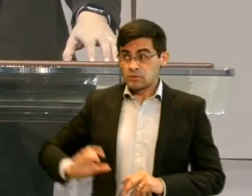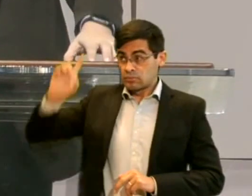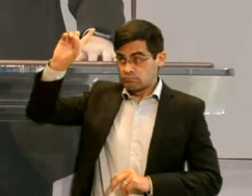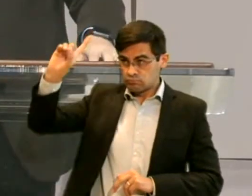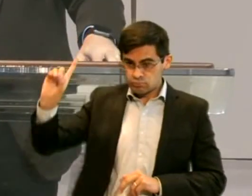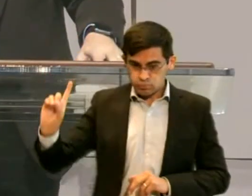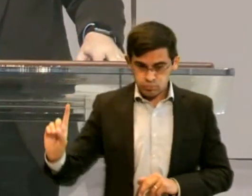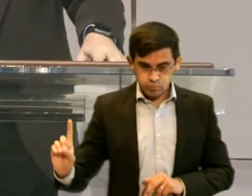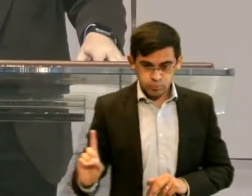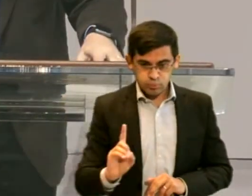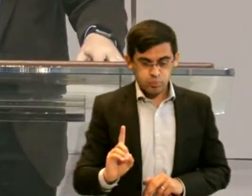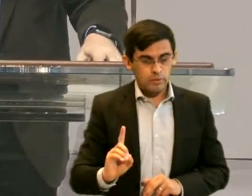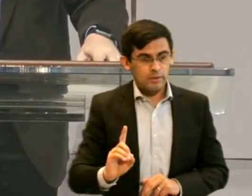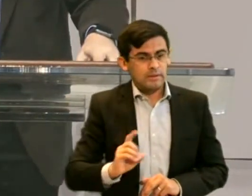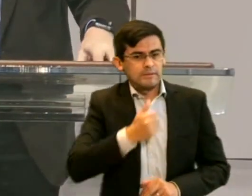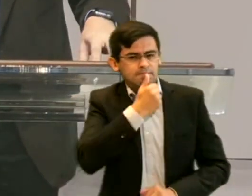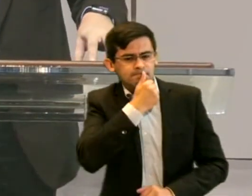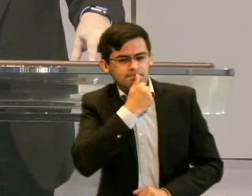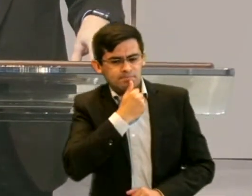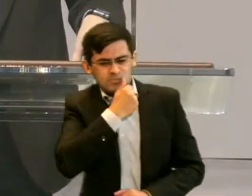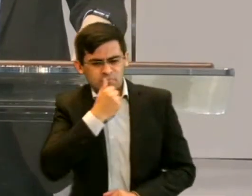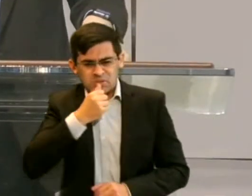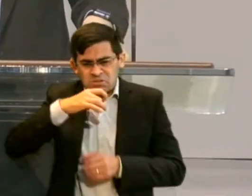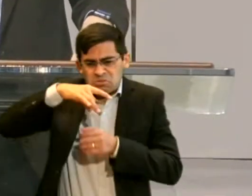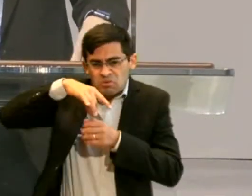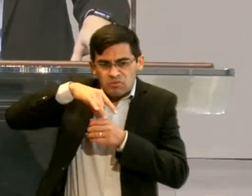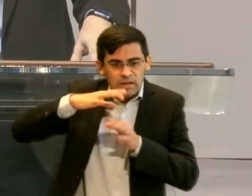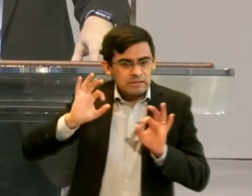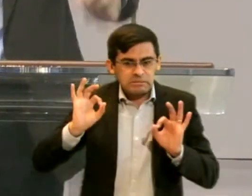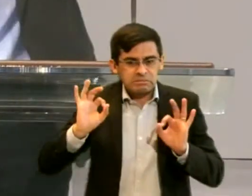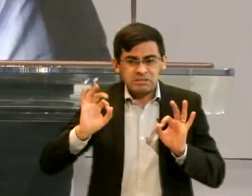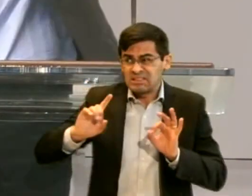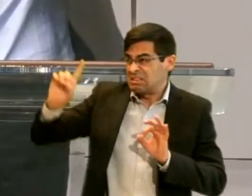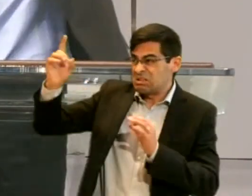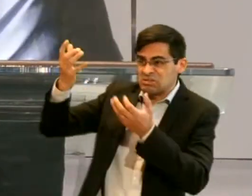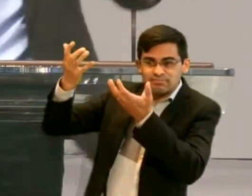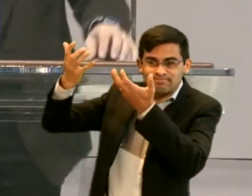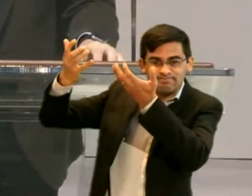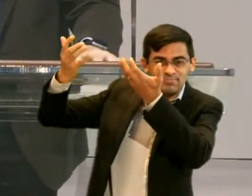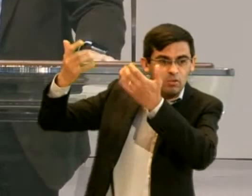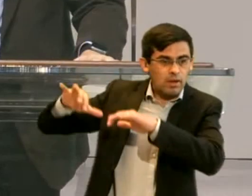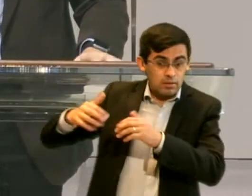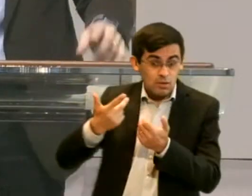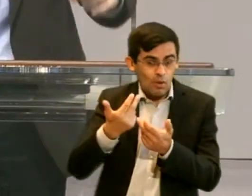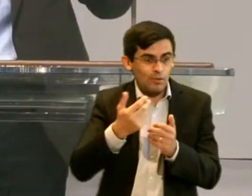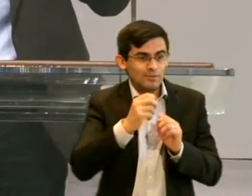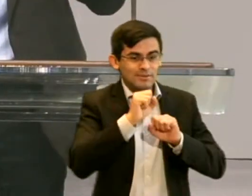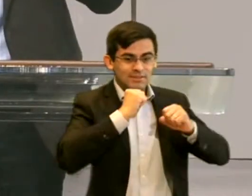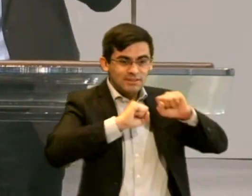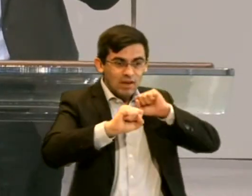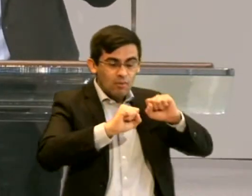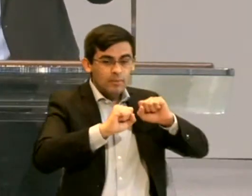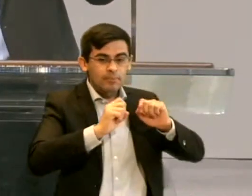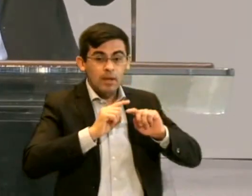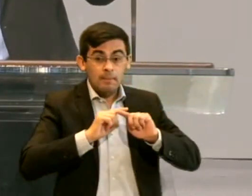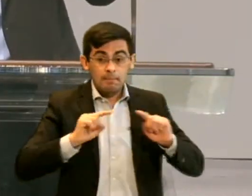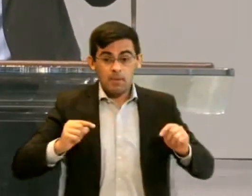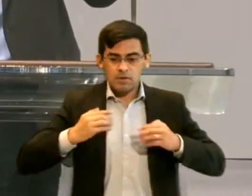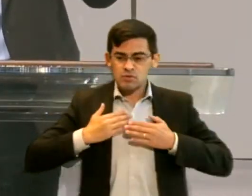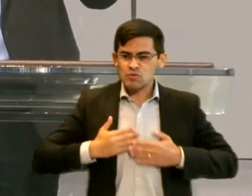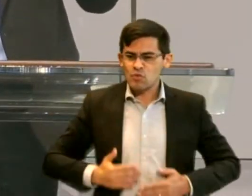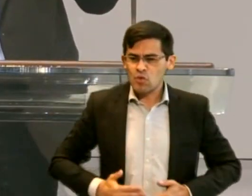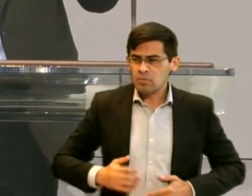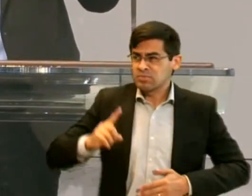disse: sacrifício e oferta não quiseste. A citação do texto. Mas um corpo